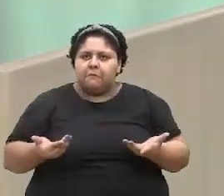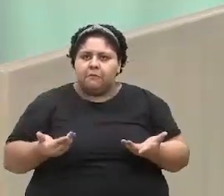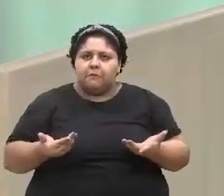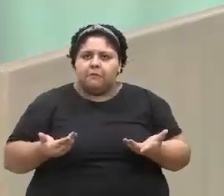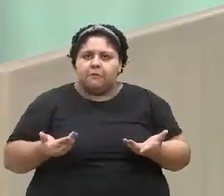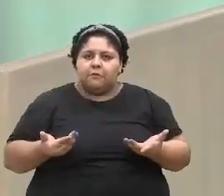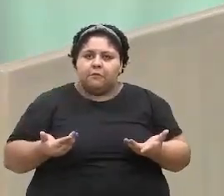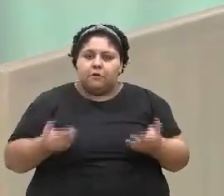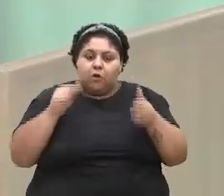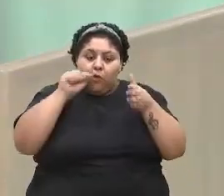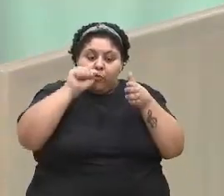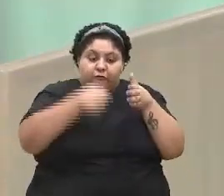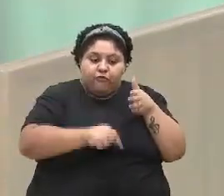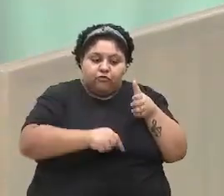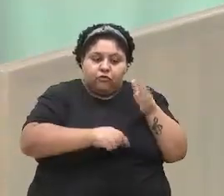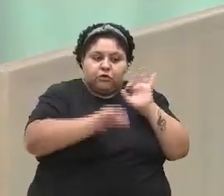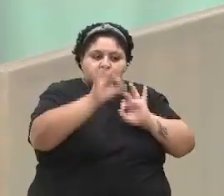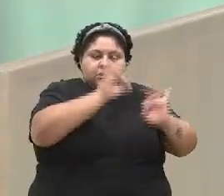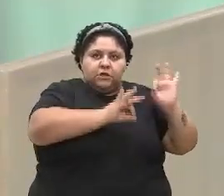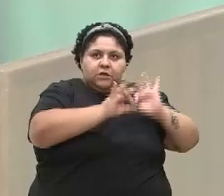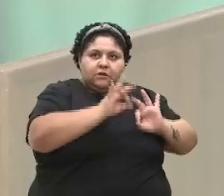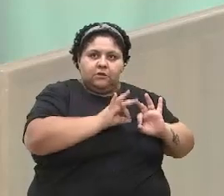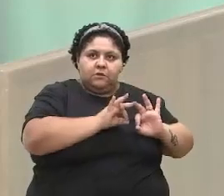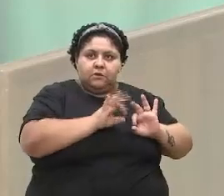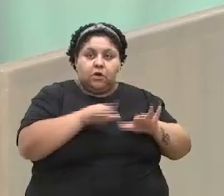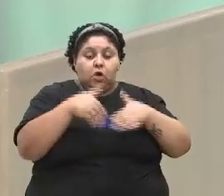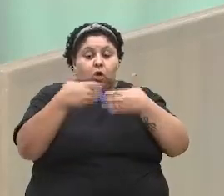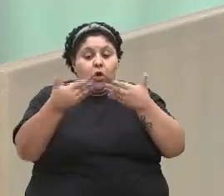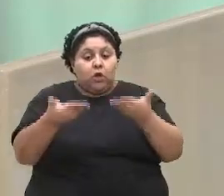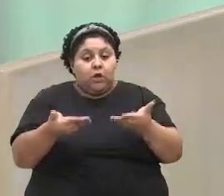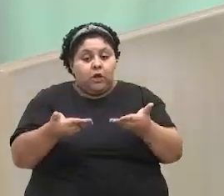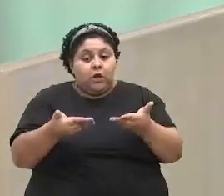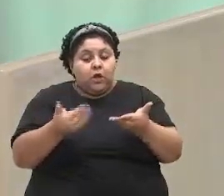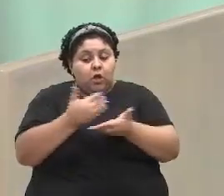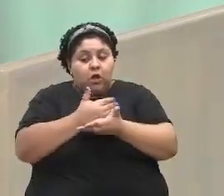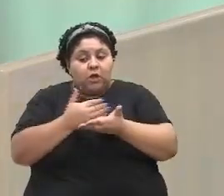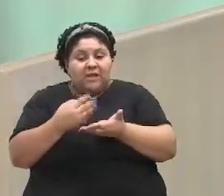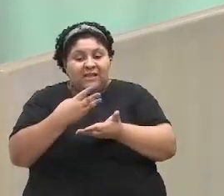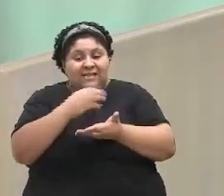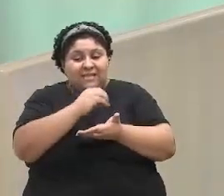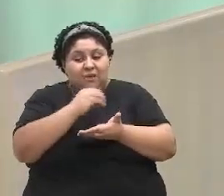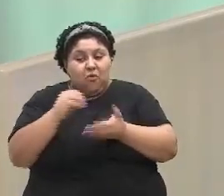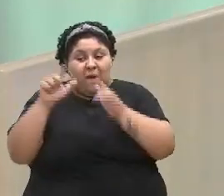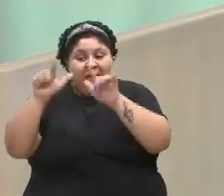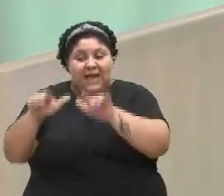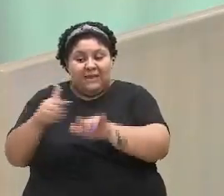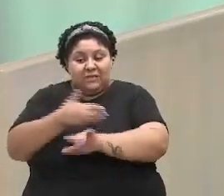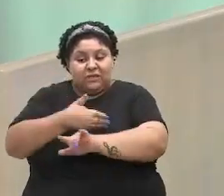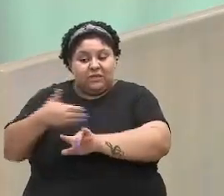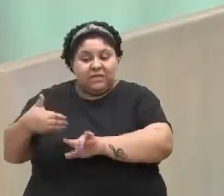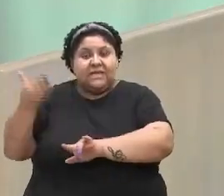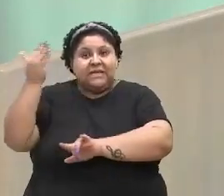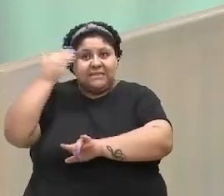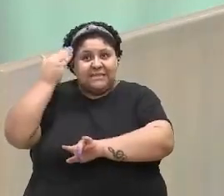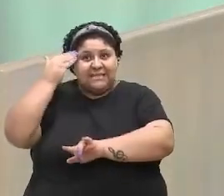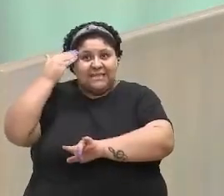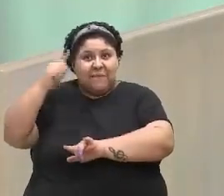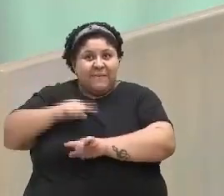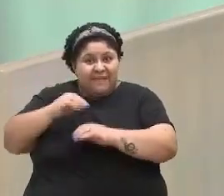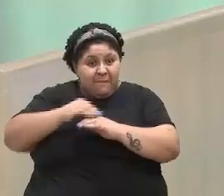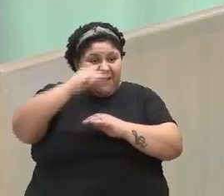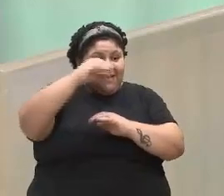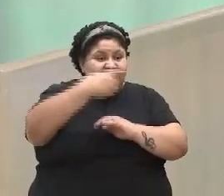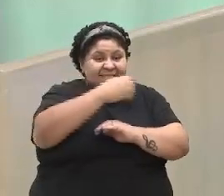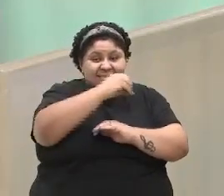para o fundo de regularização. Então, quando a gente pega 31 áreas públicas e sabe que tem mais 100 áreas